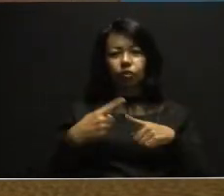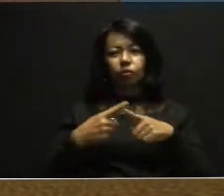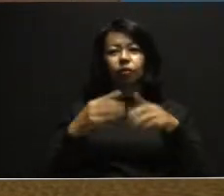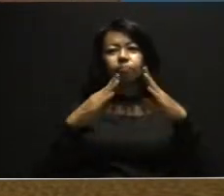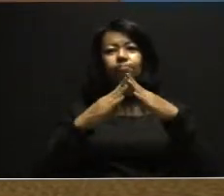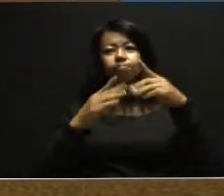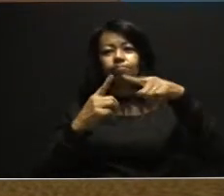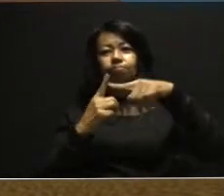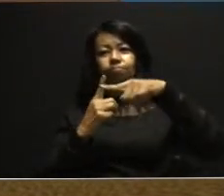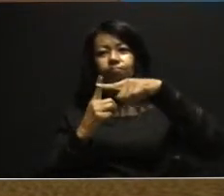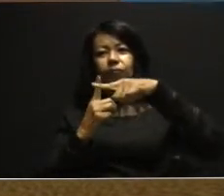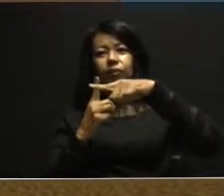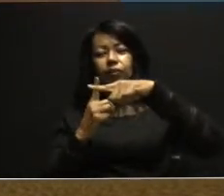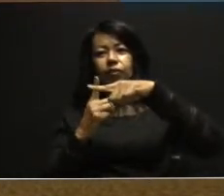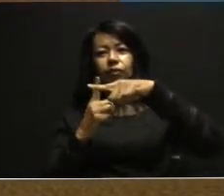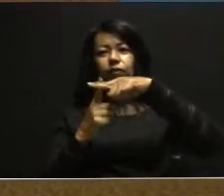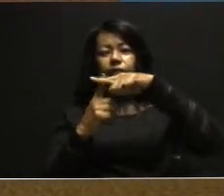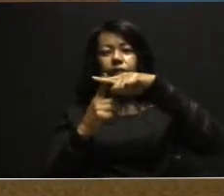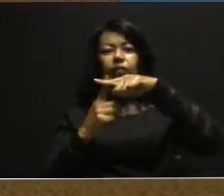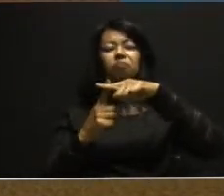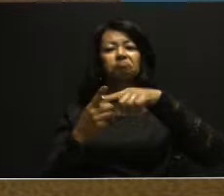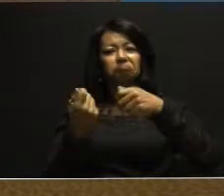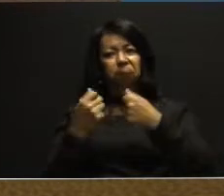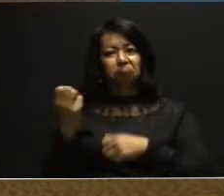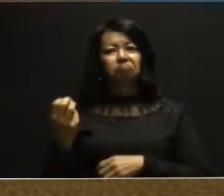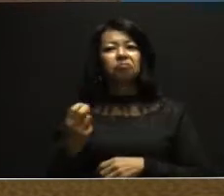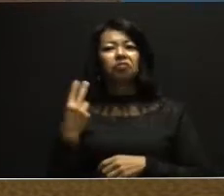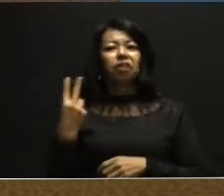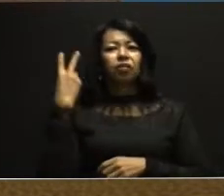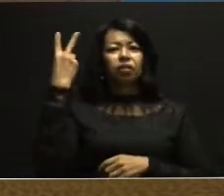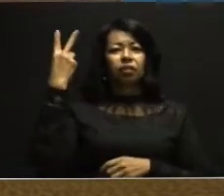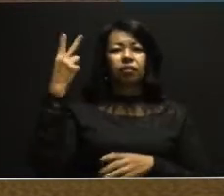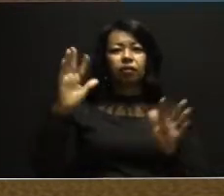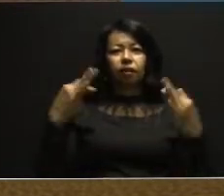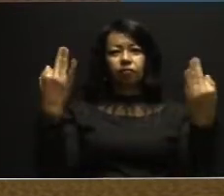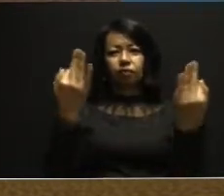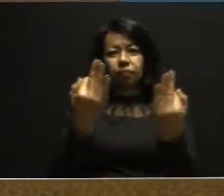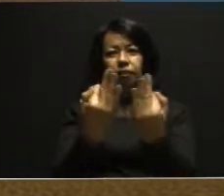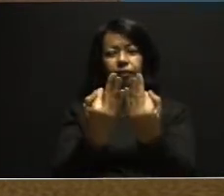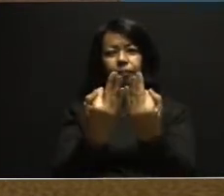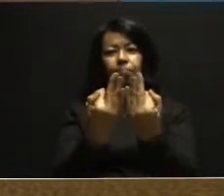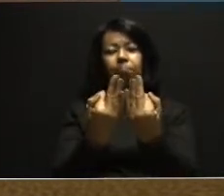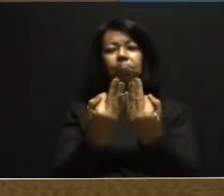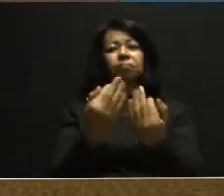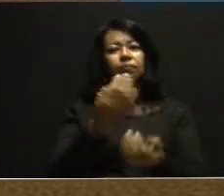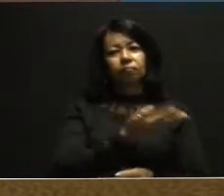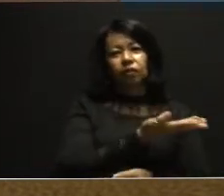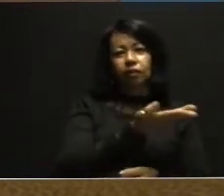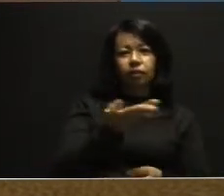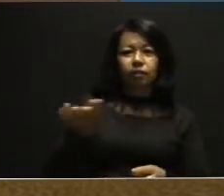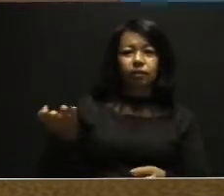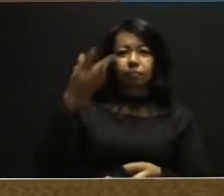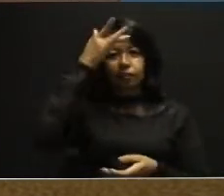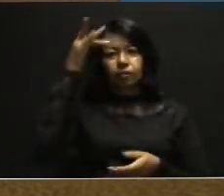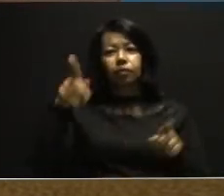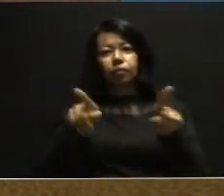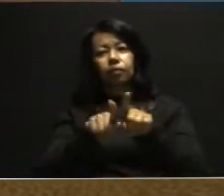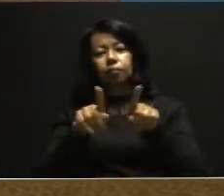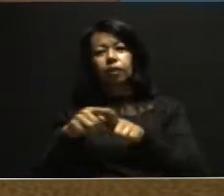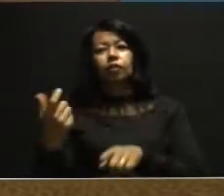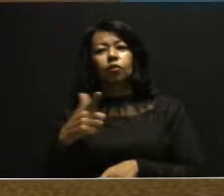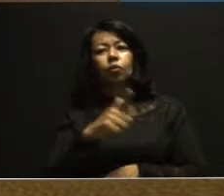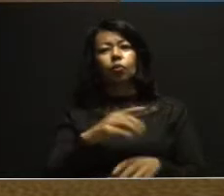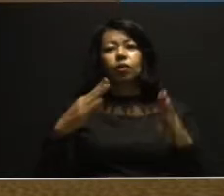Igreja realmente valoriza a família. Quero saudar todas as pessoas também de outras igrejas que estão